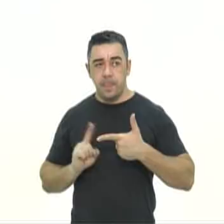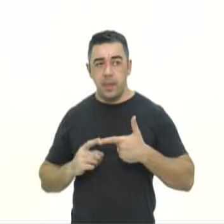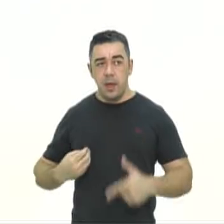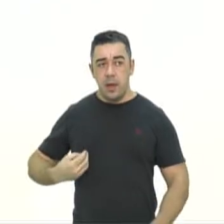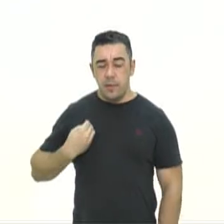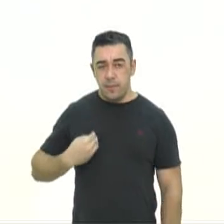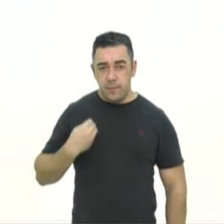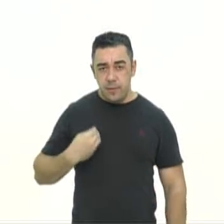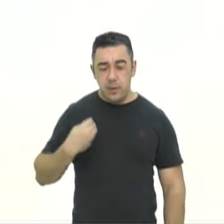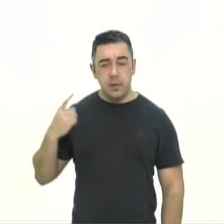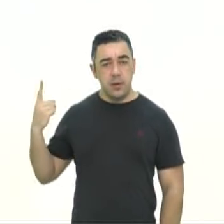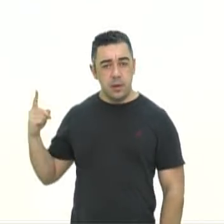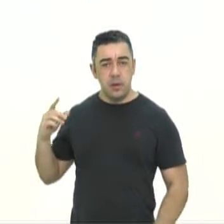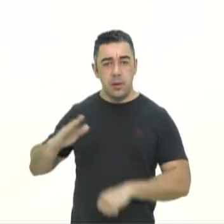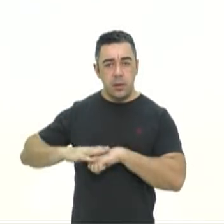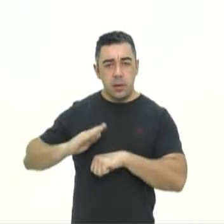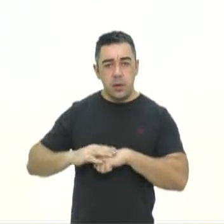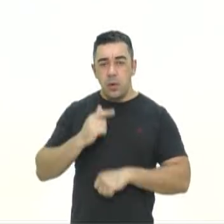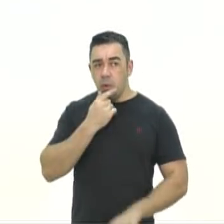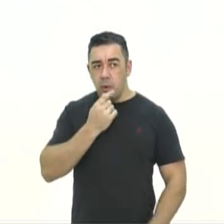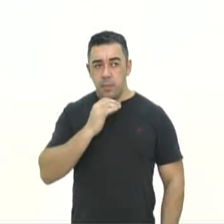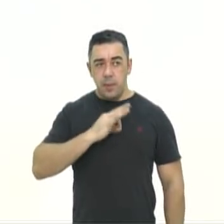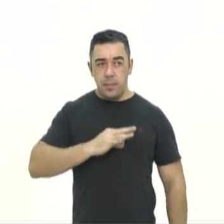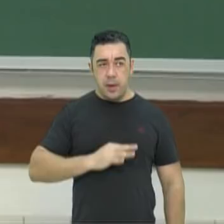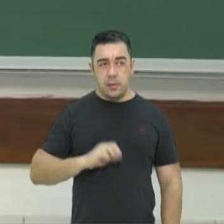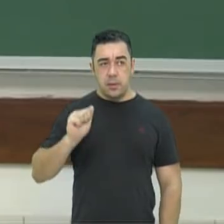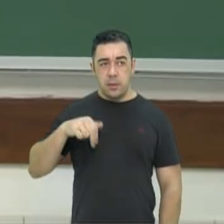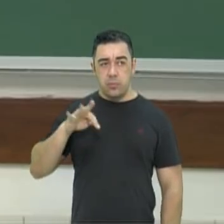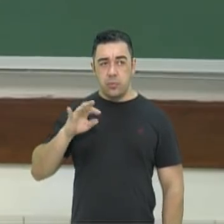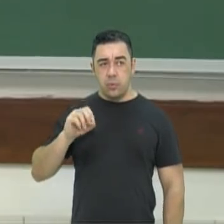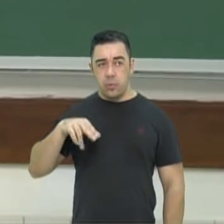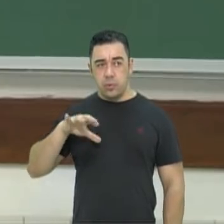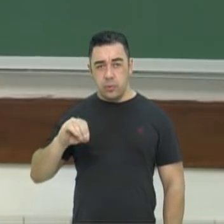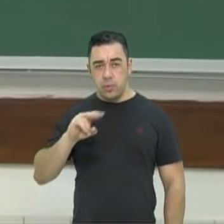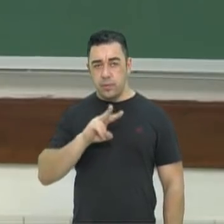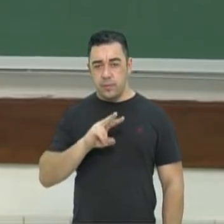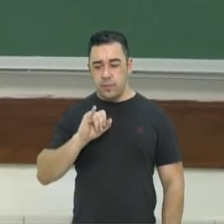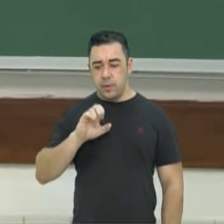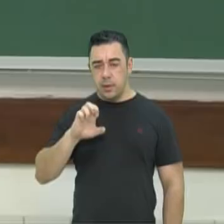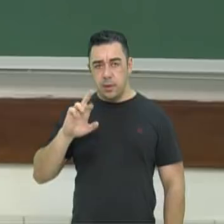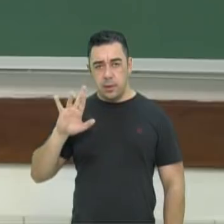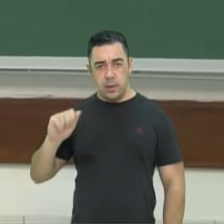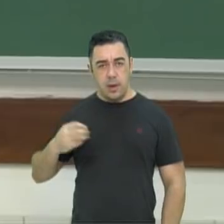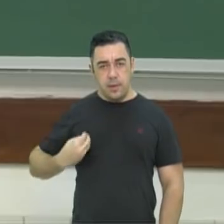Vida e a Obra de padre Antônio Vieira, que é ali como se fosse uma